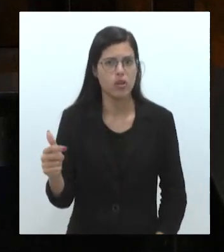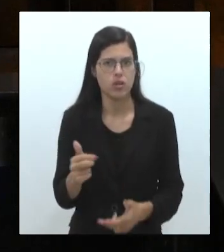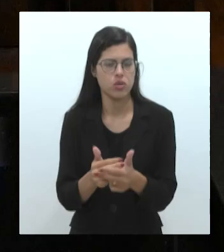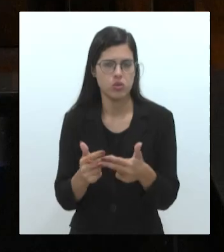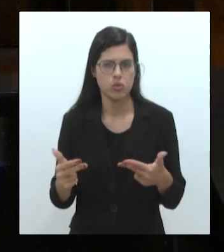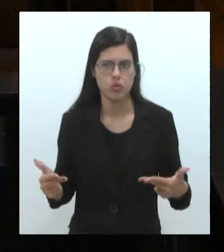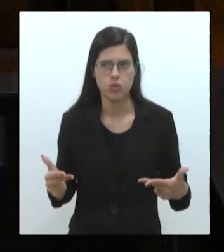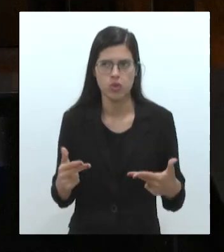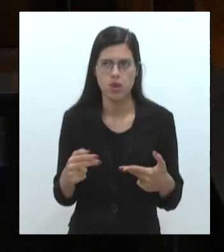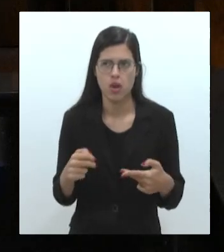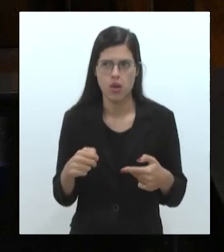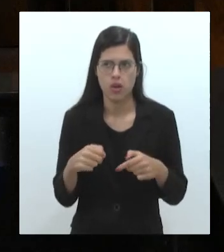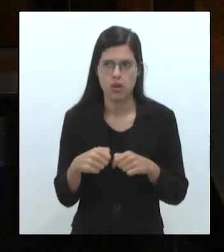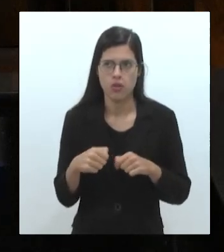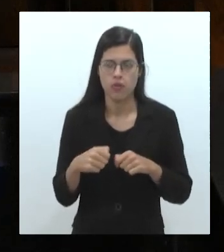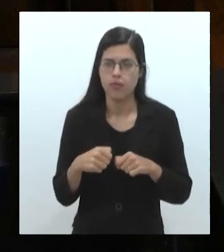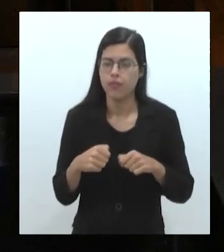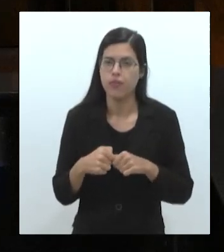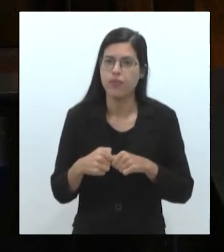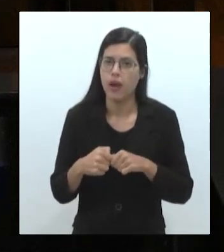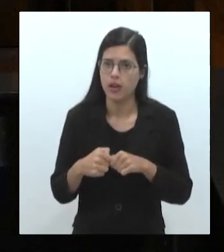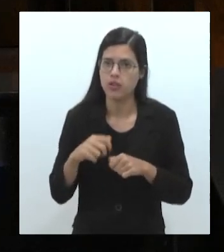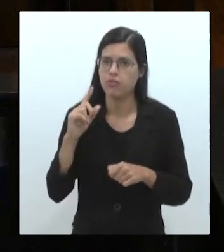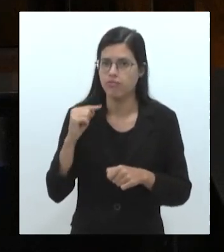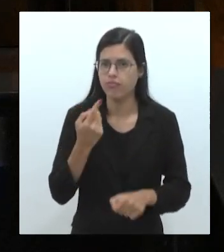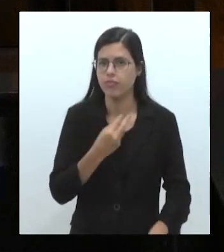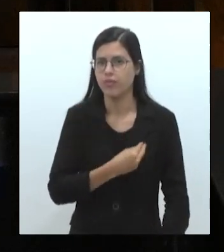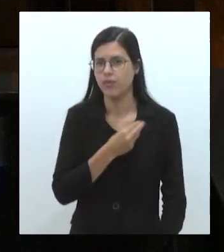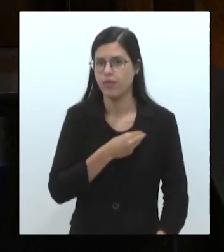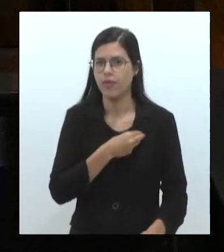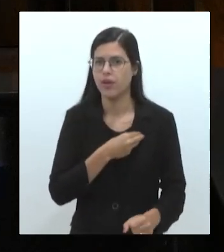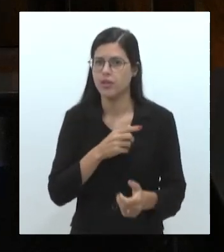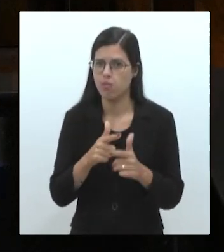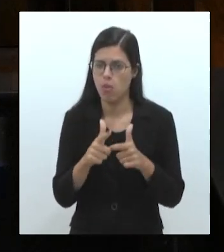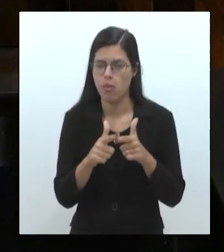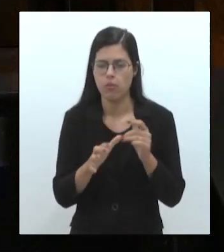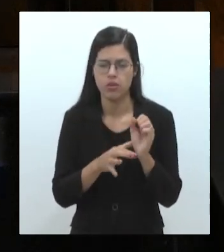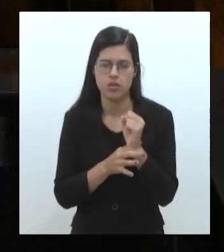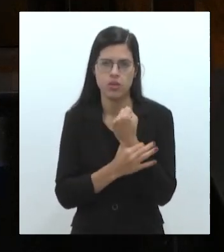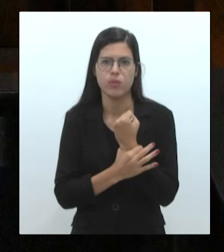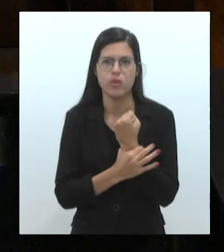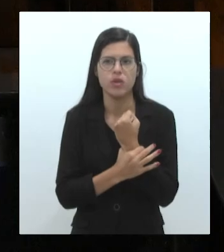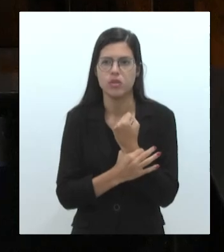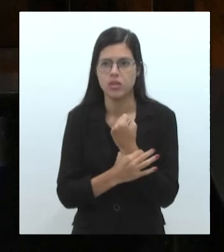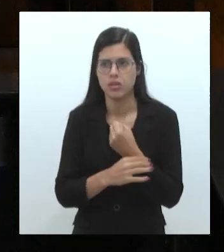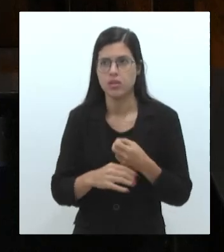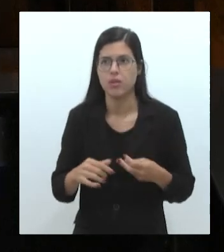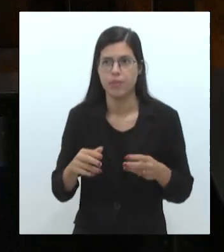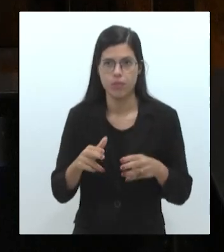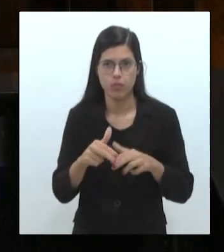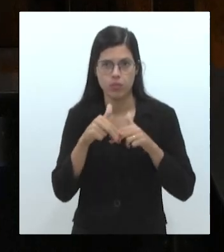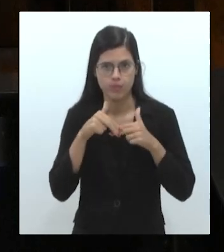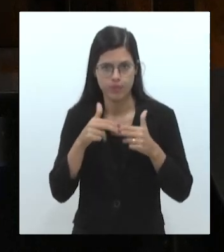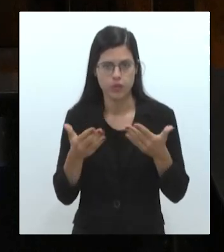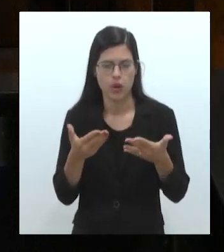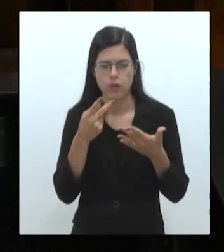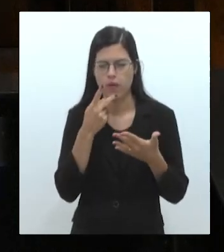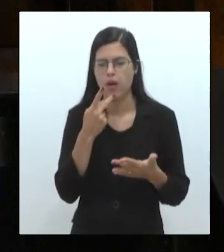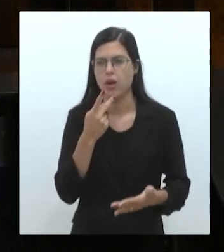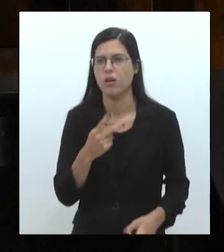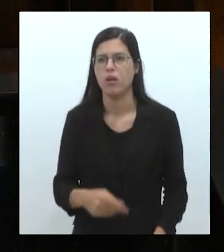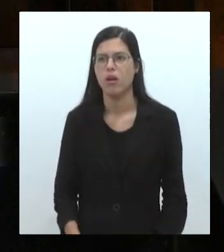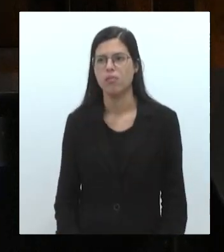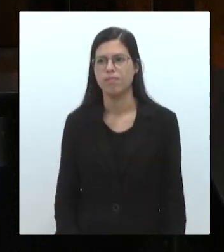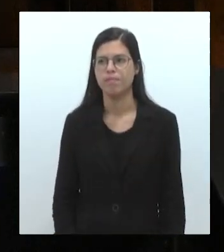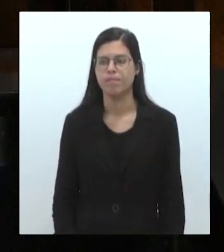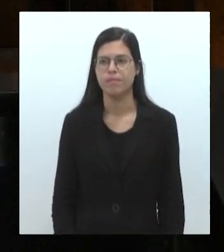estar na situação que nós estamos, e aí é exatamente nesse cerne que eu quero entrar, no que